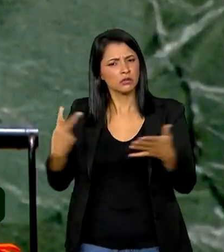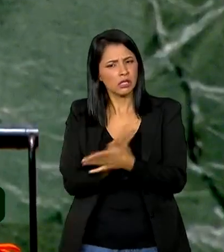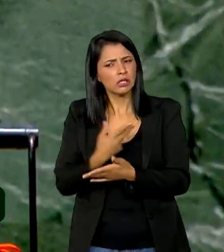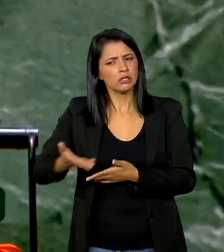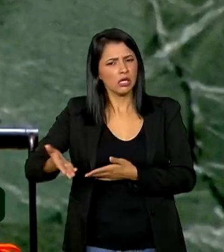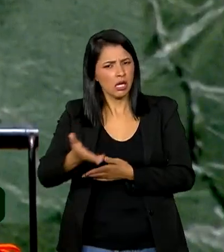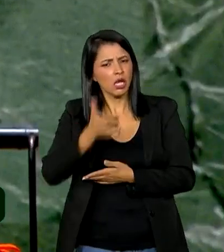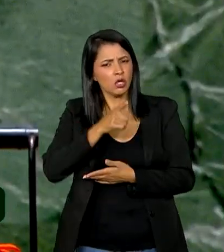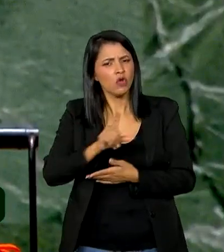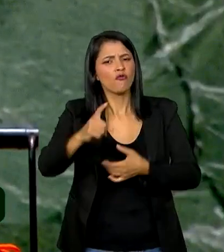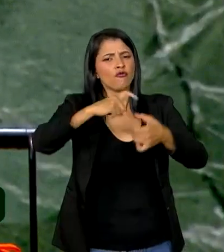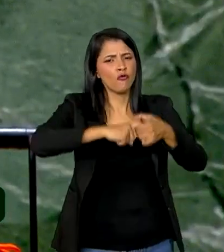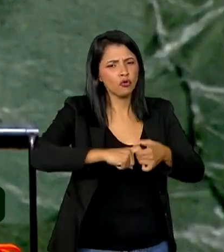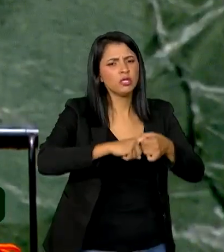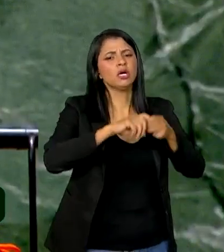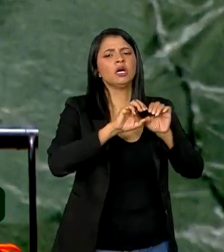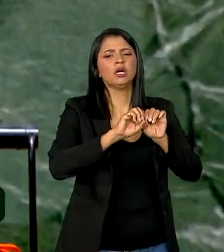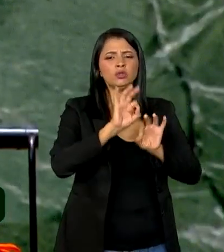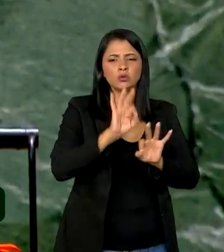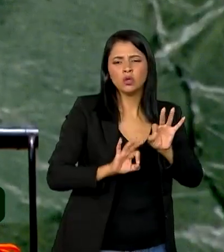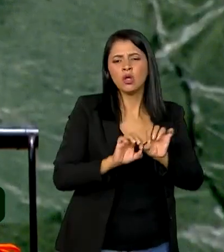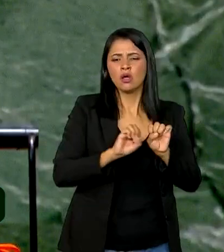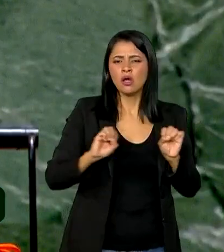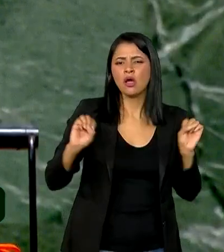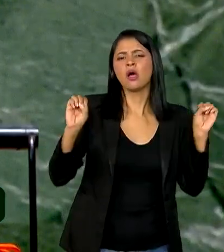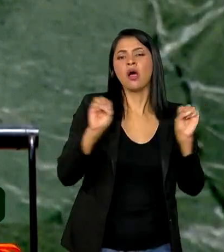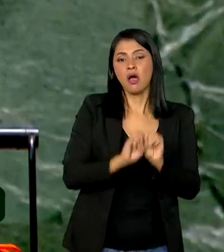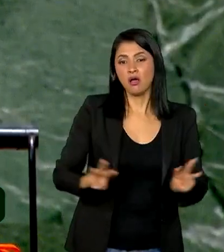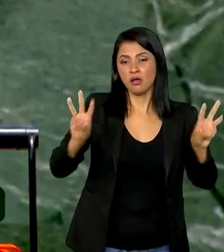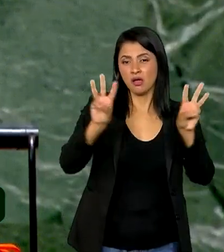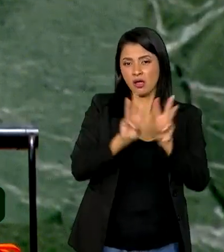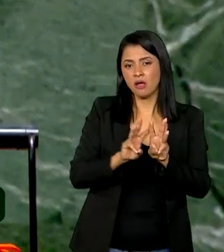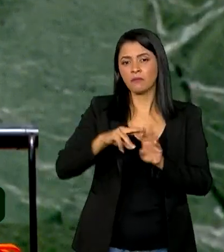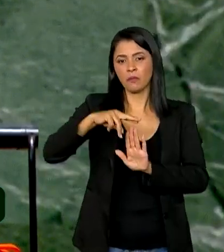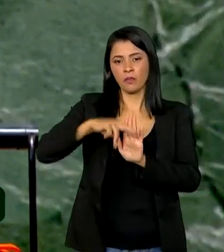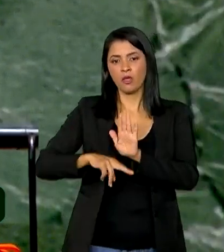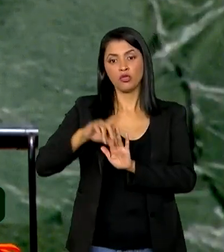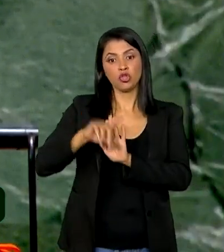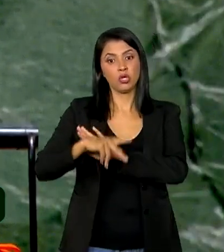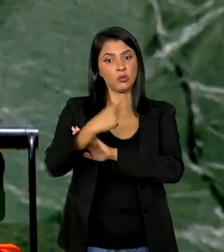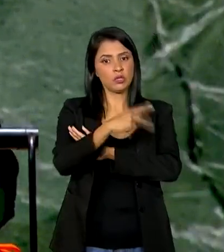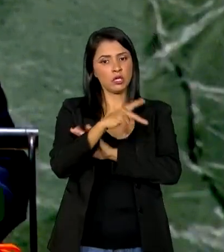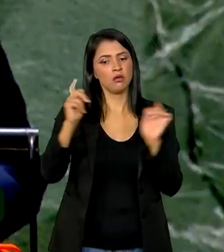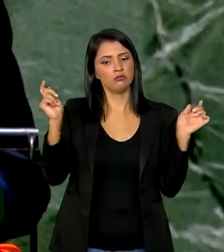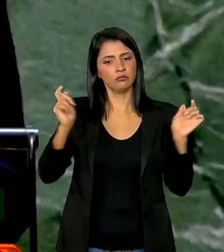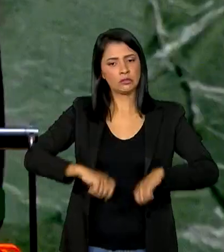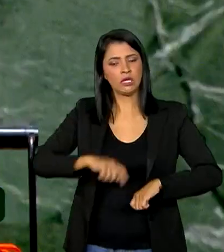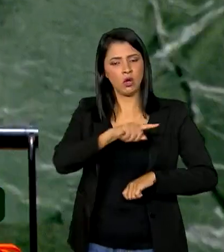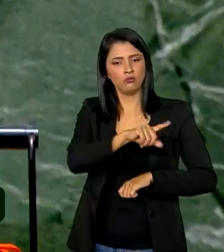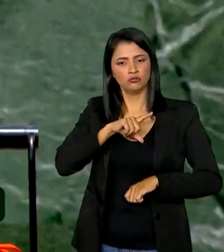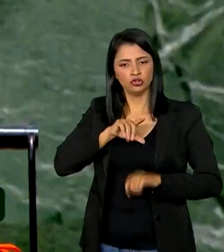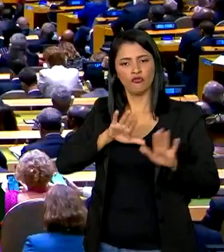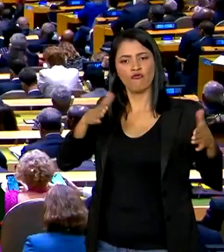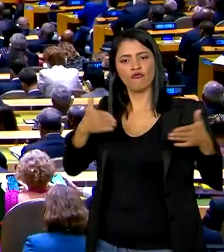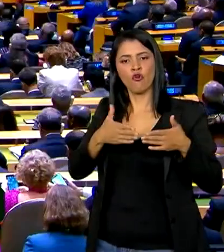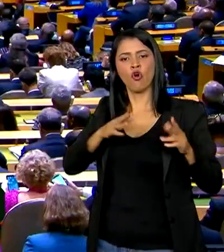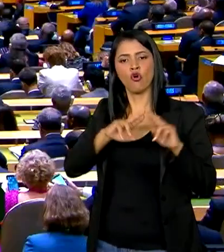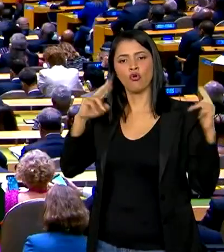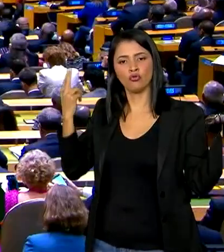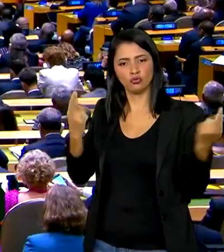e não tiveram voz sobre seus objetivos e funcionamento. Inexiste equilíbrio de gênero no